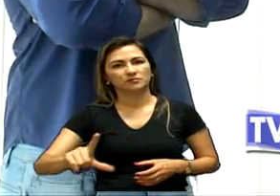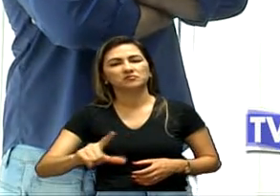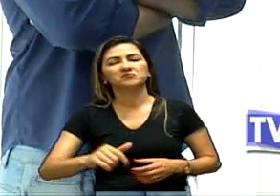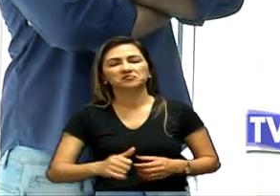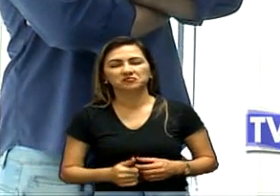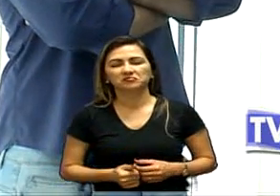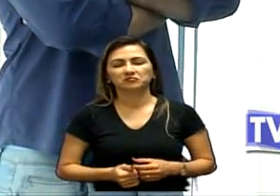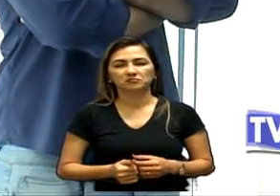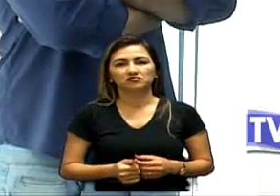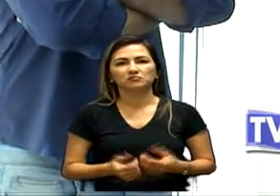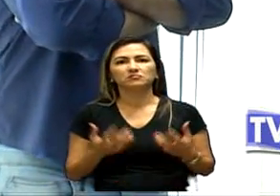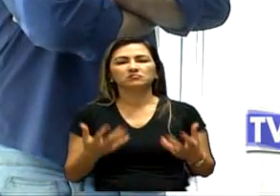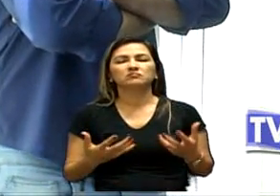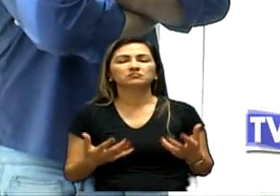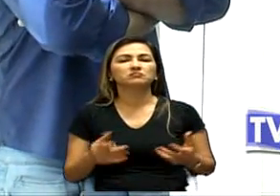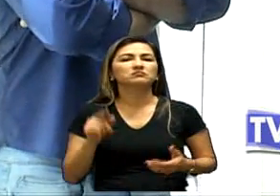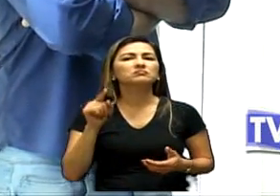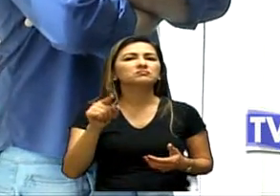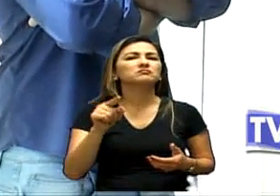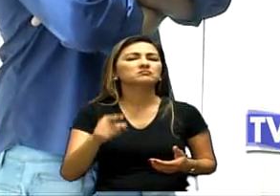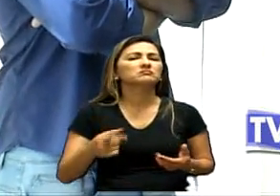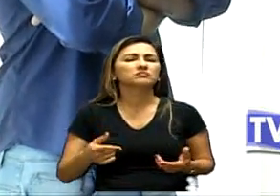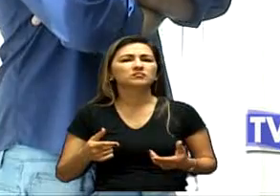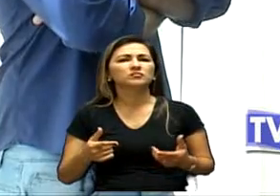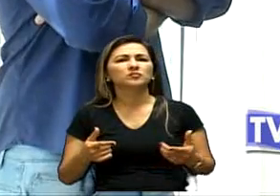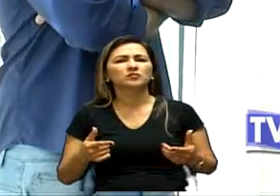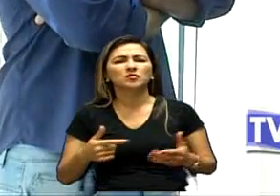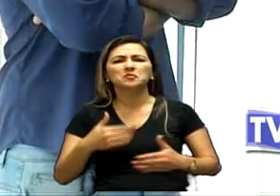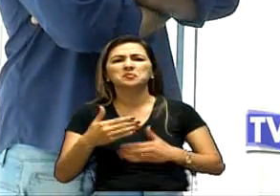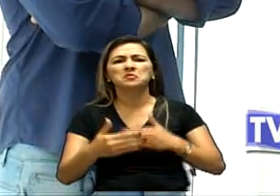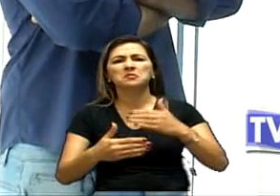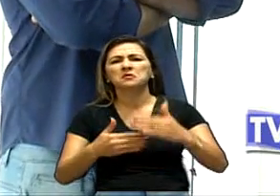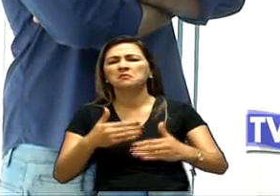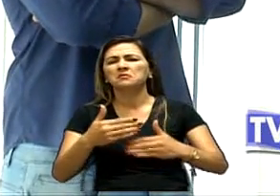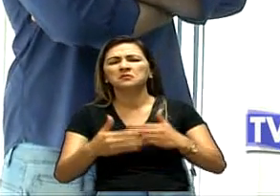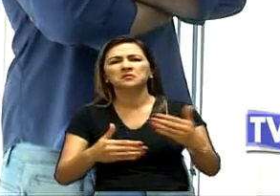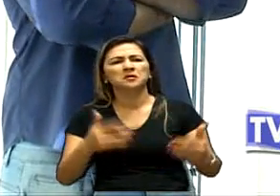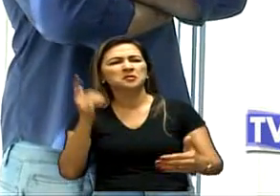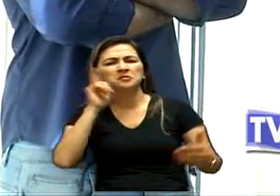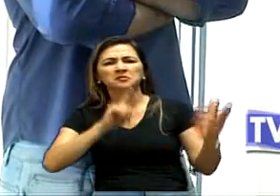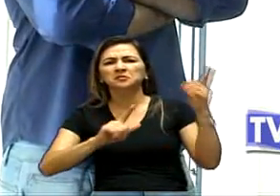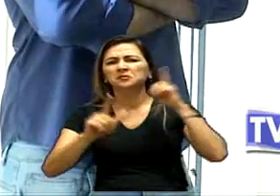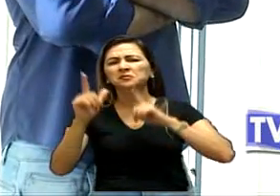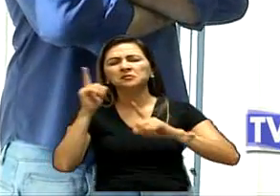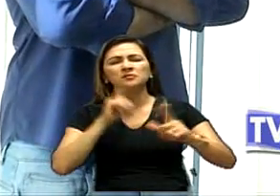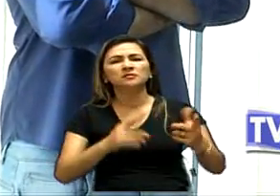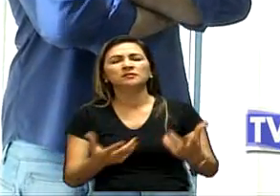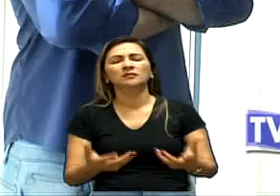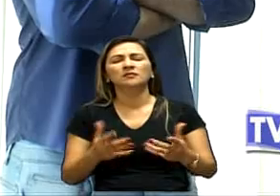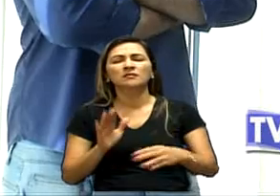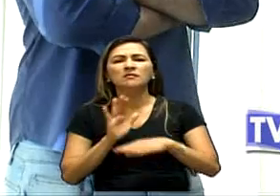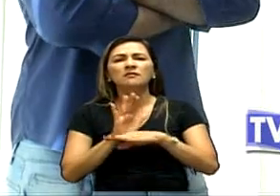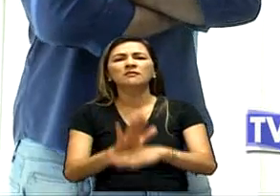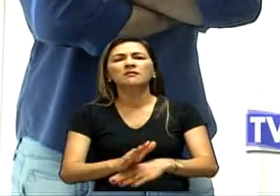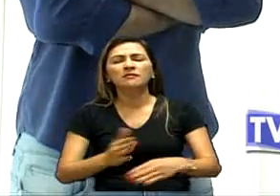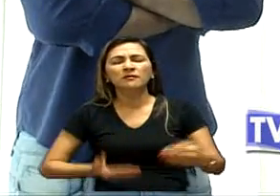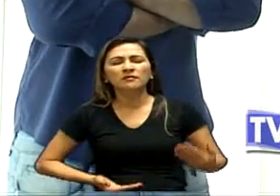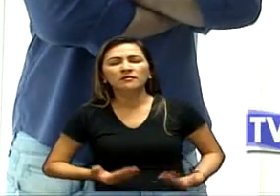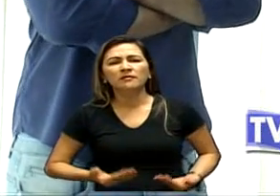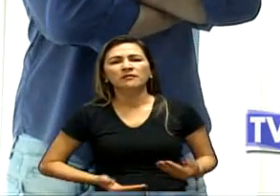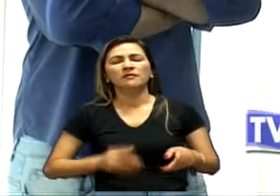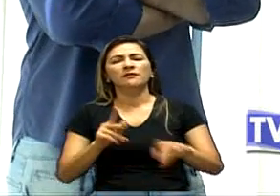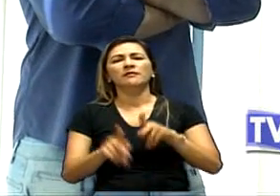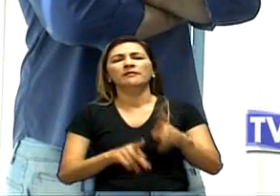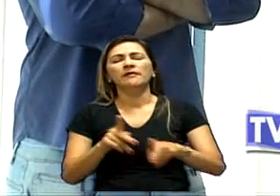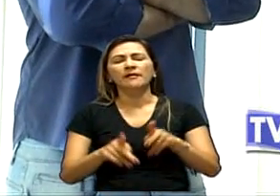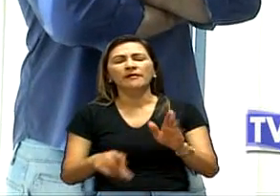tenha uma gestão de sucesso à frente do sindicato em prol dos trabalhadores públicos municipais aqui da nossa